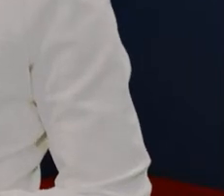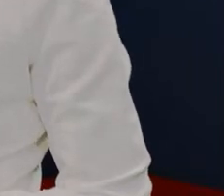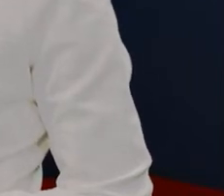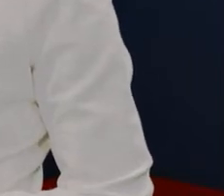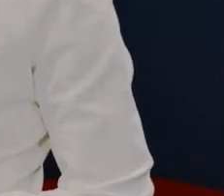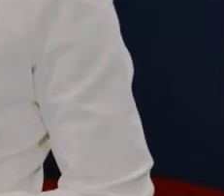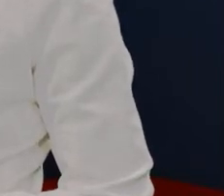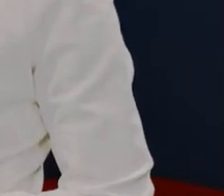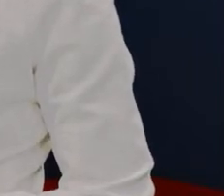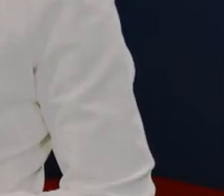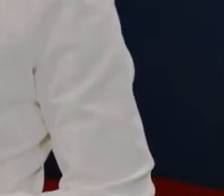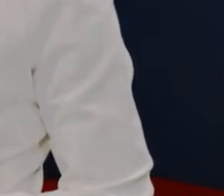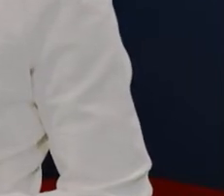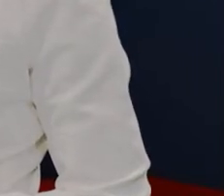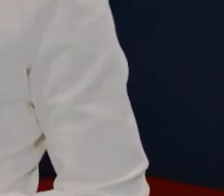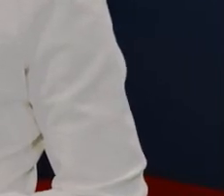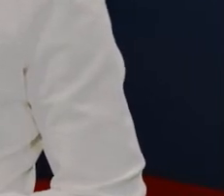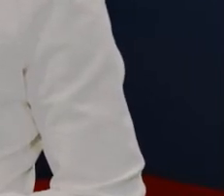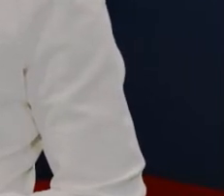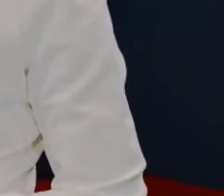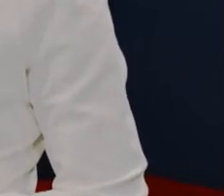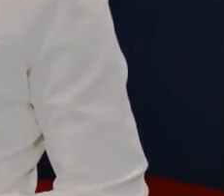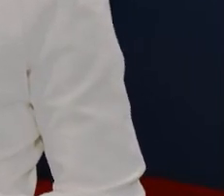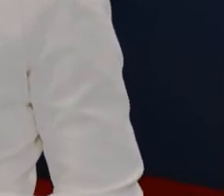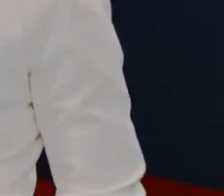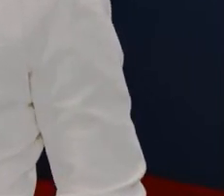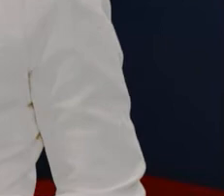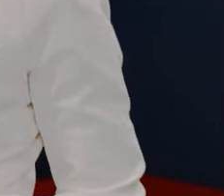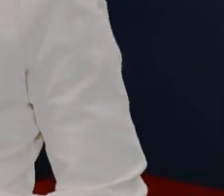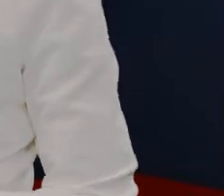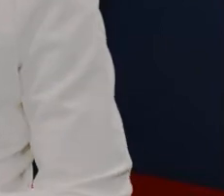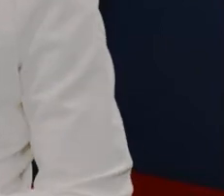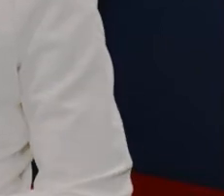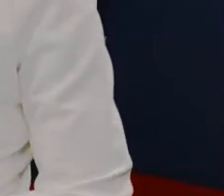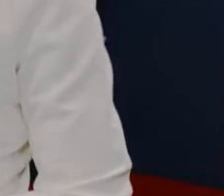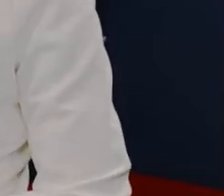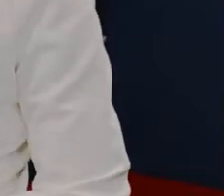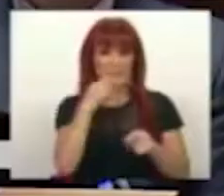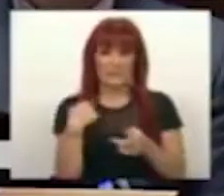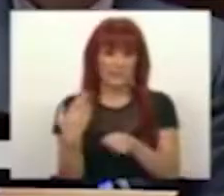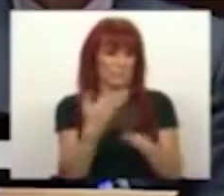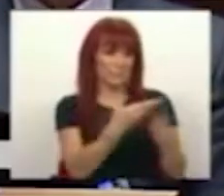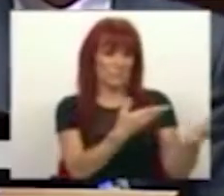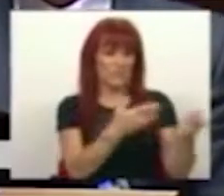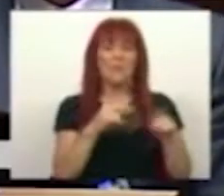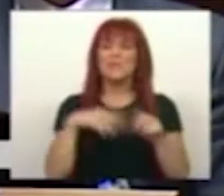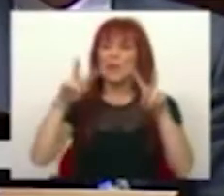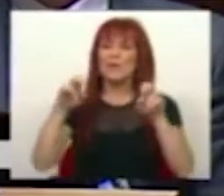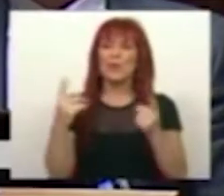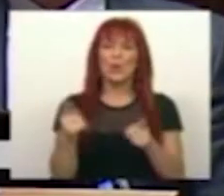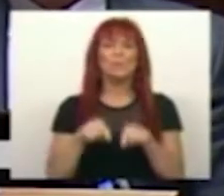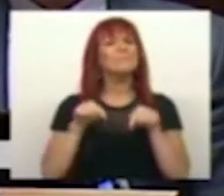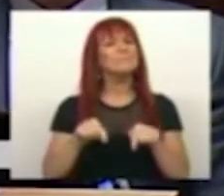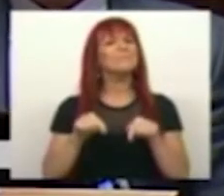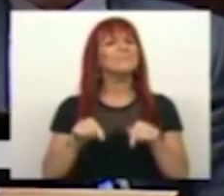portugueses sobre as consequências da suspensão da linha circular do metropolitano de Lisboa. Mas há aqui uma matéria que essa